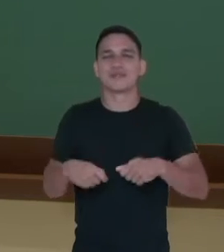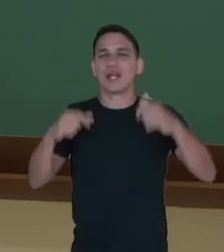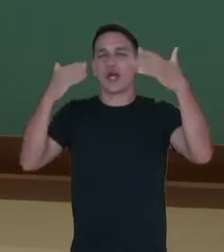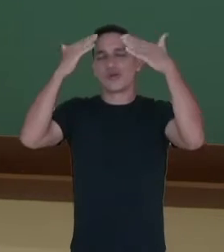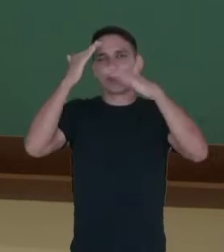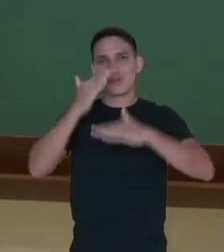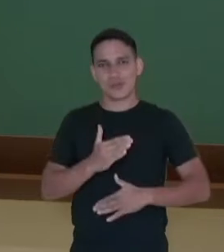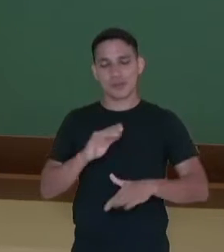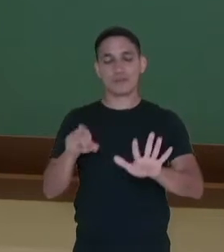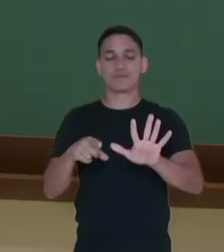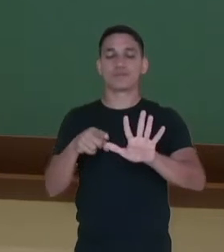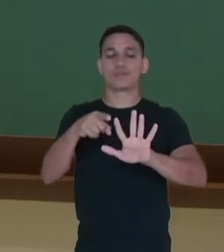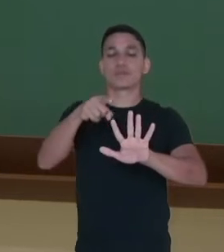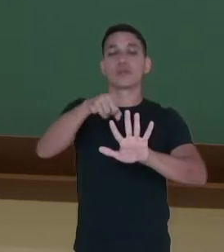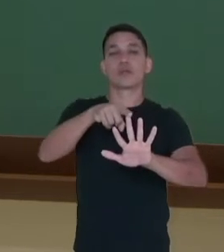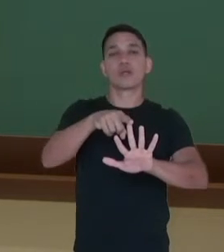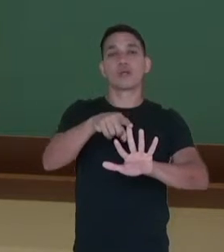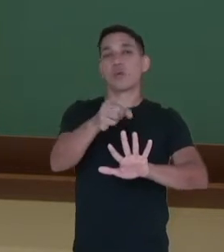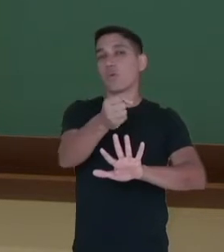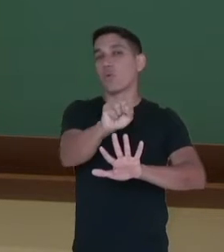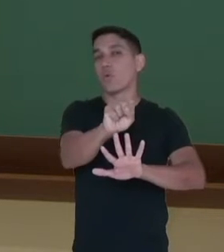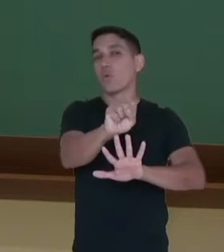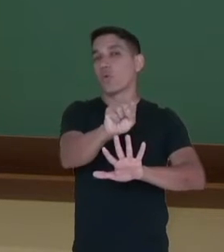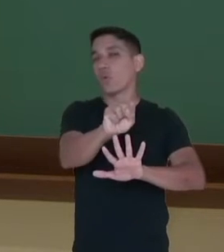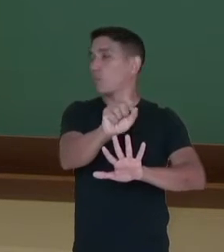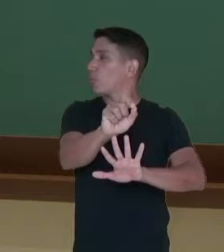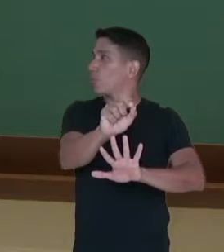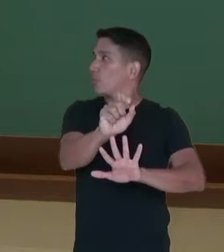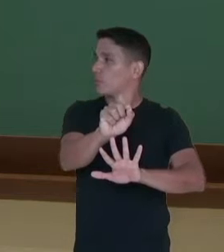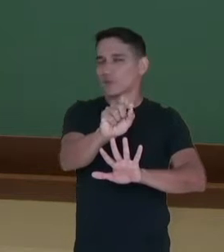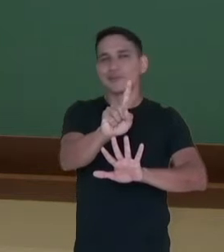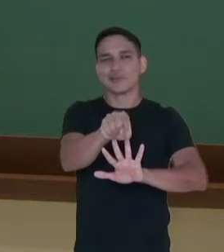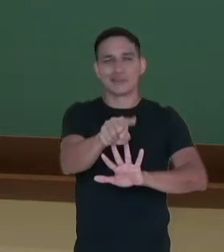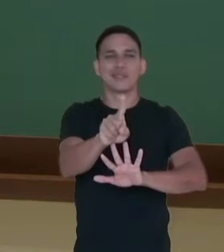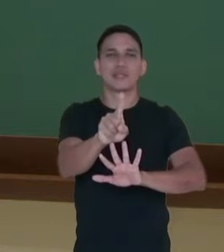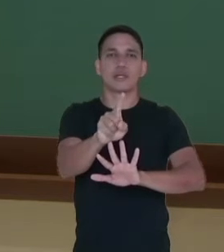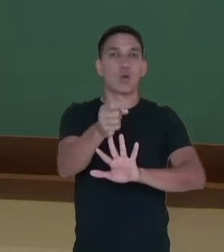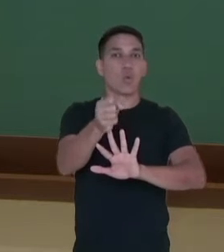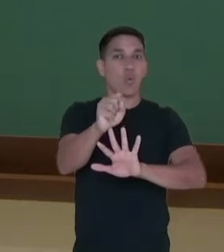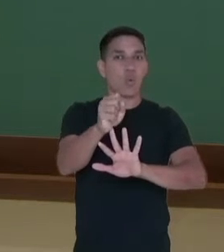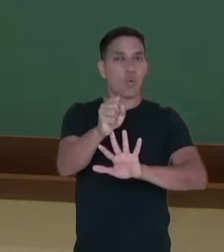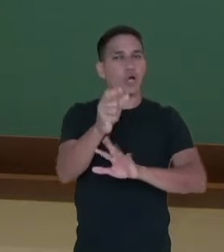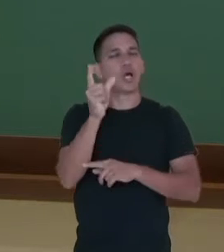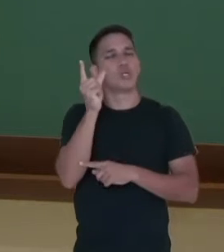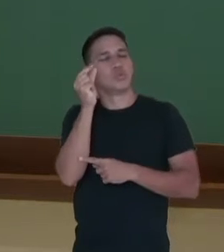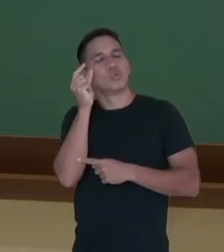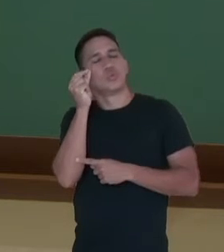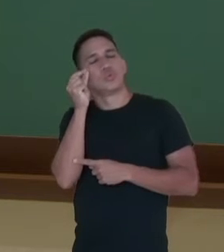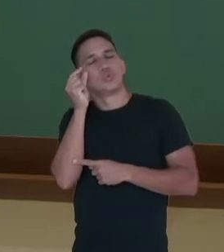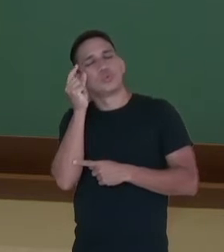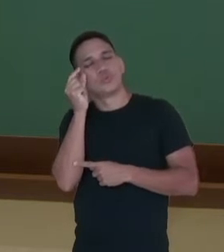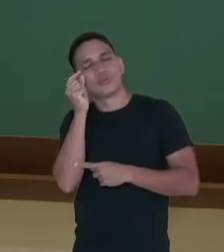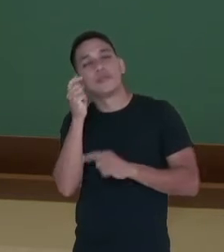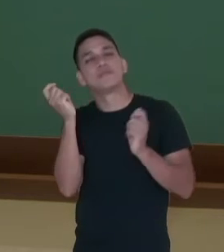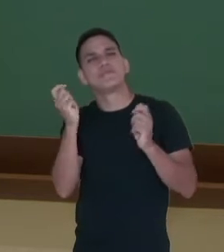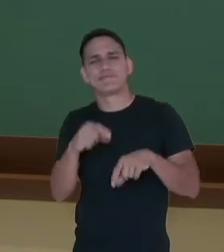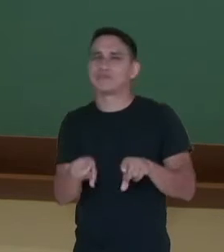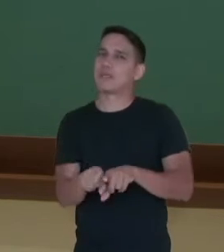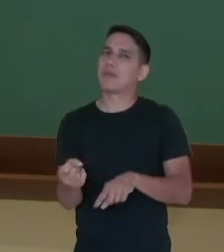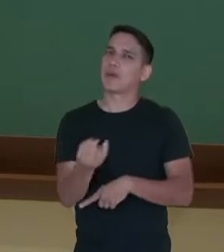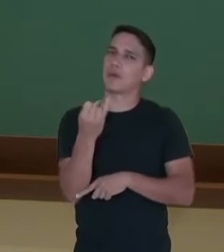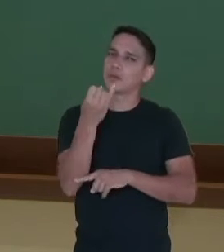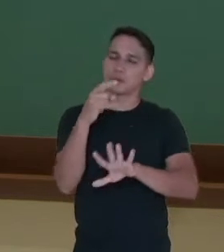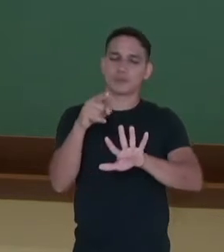Descontração, né? 8 horas de sonho, ou seja, dormir também se faz